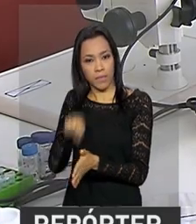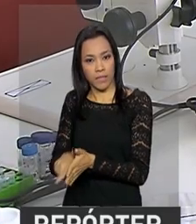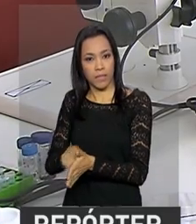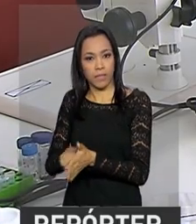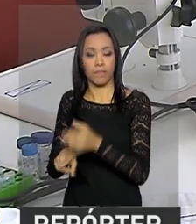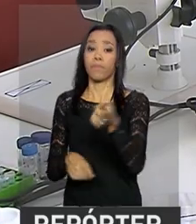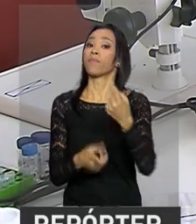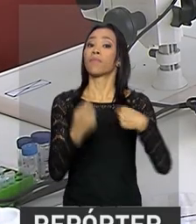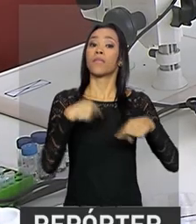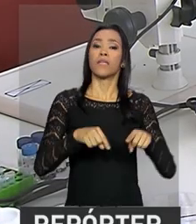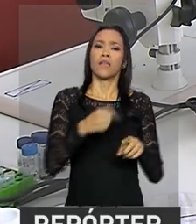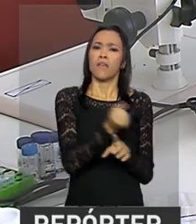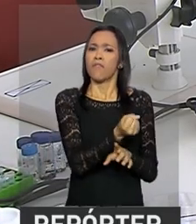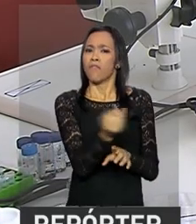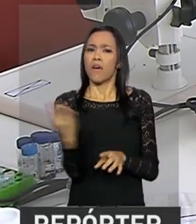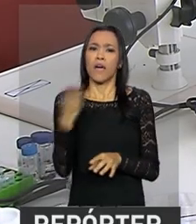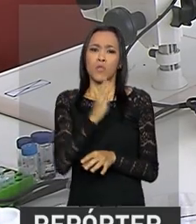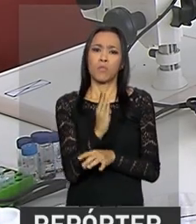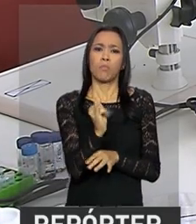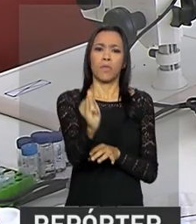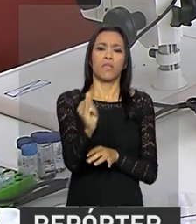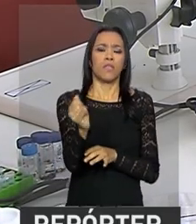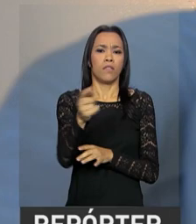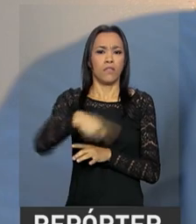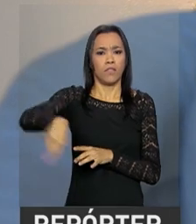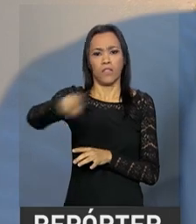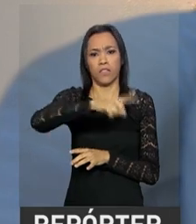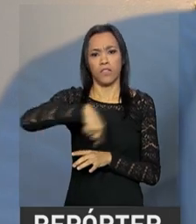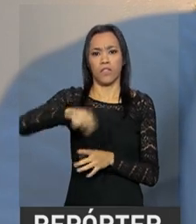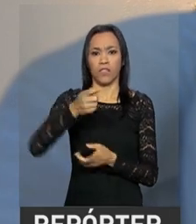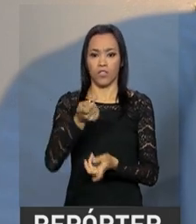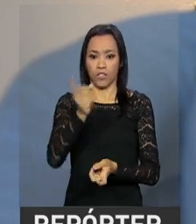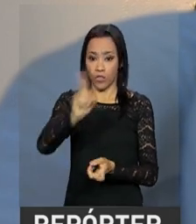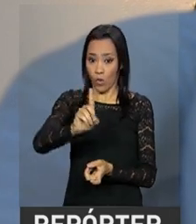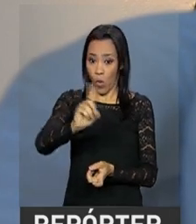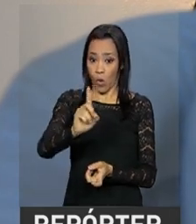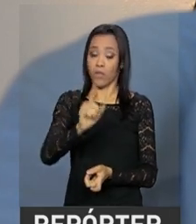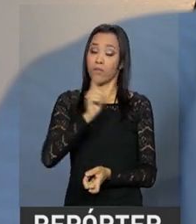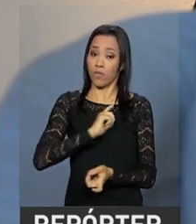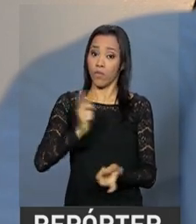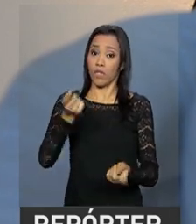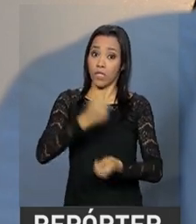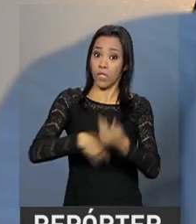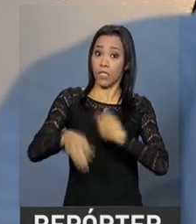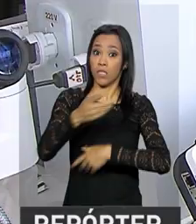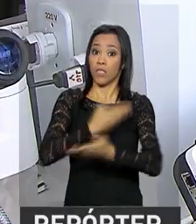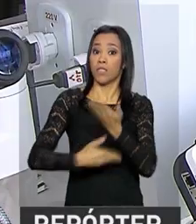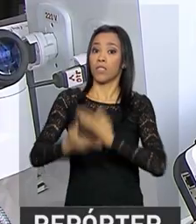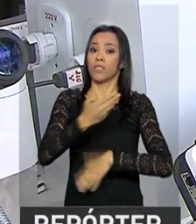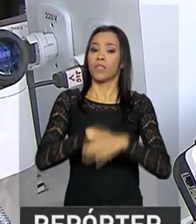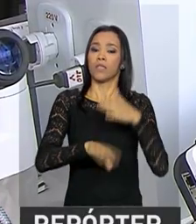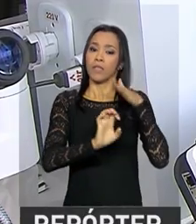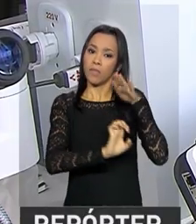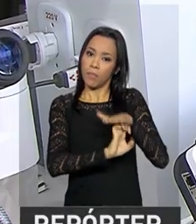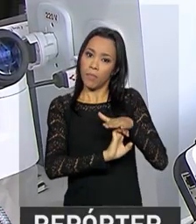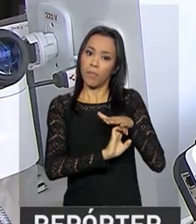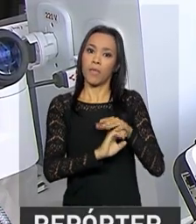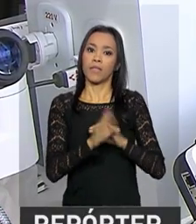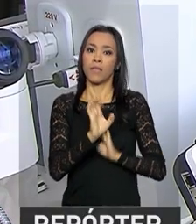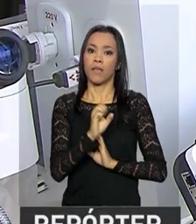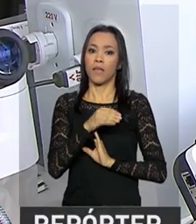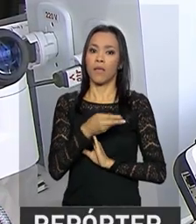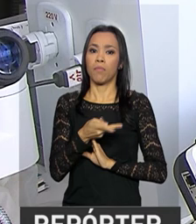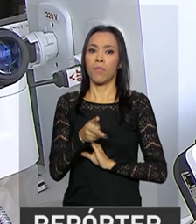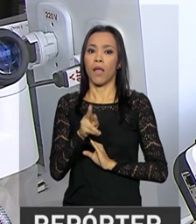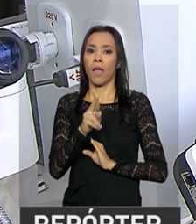Centenas de bilhões de dólares foram poupados à economia brasileira com um trabalho conjunto desenvolvido pela Embrapa e pelo Ministério da Agricultura, que